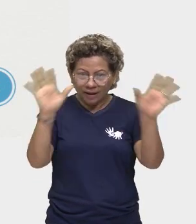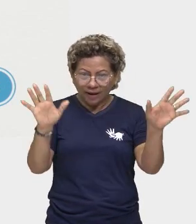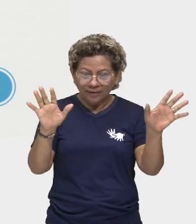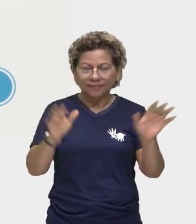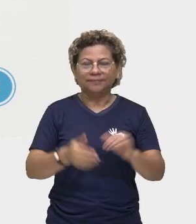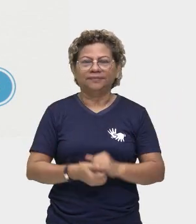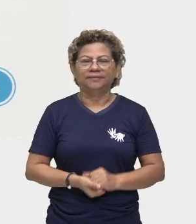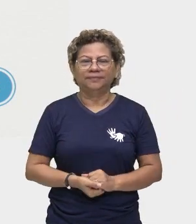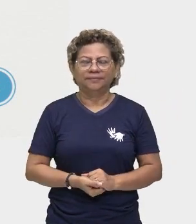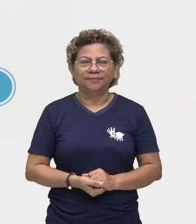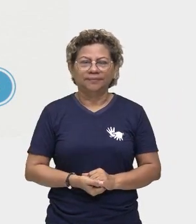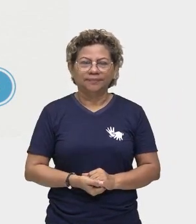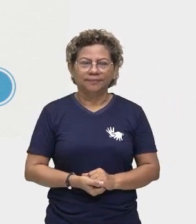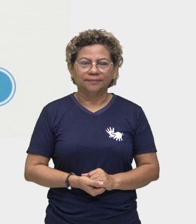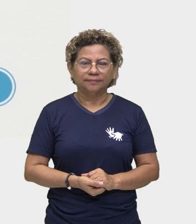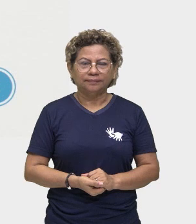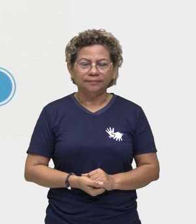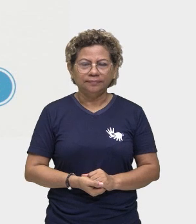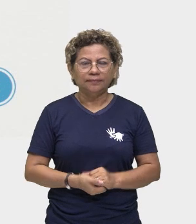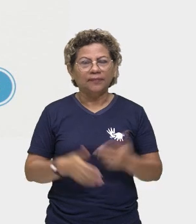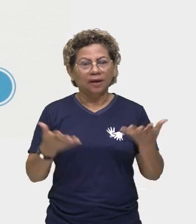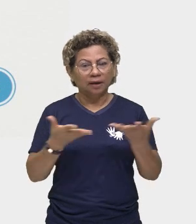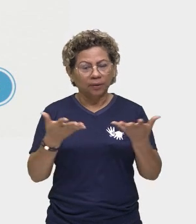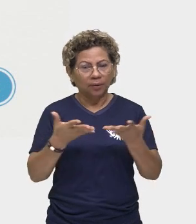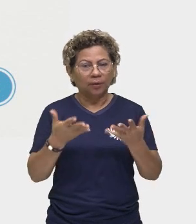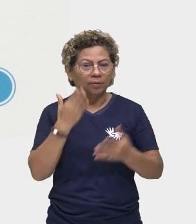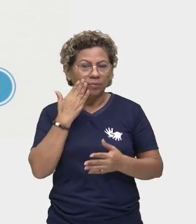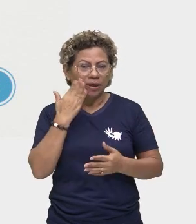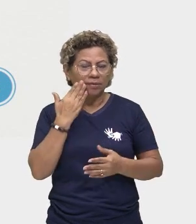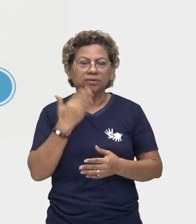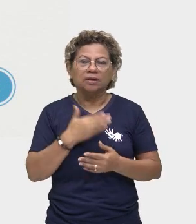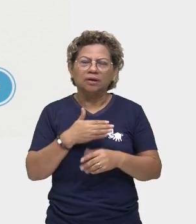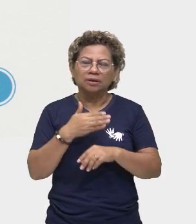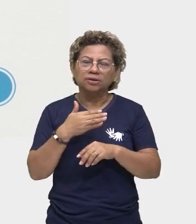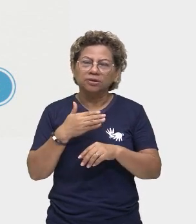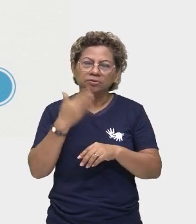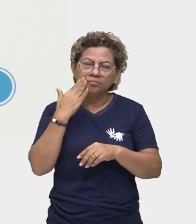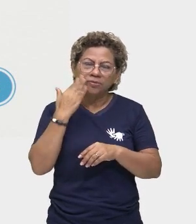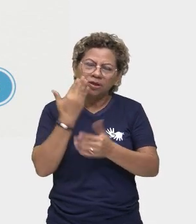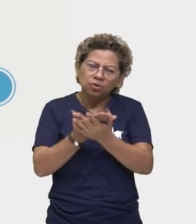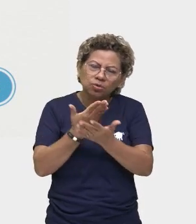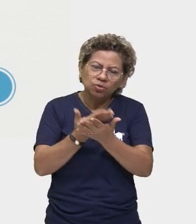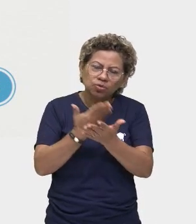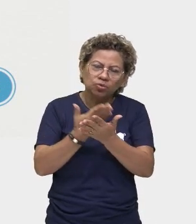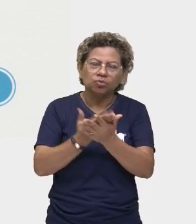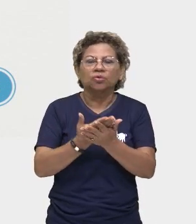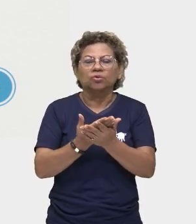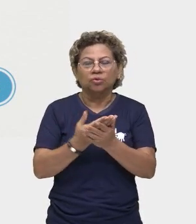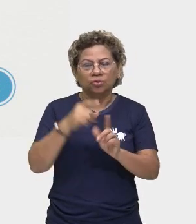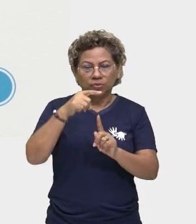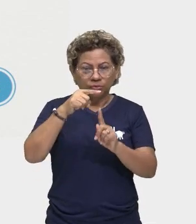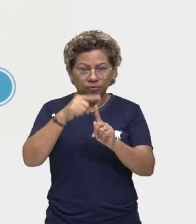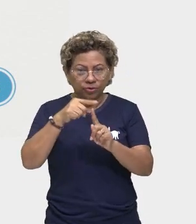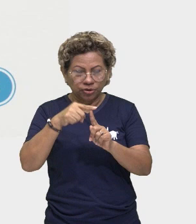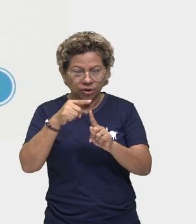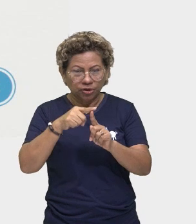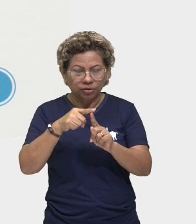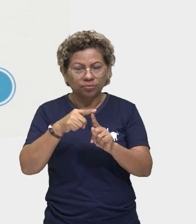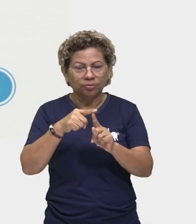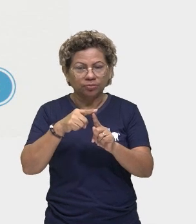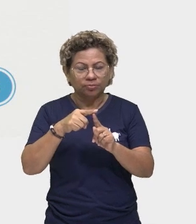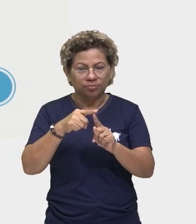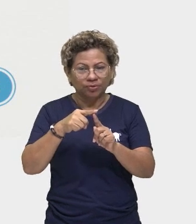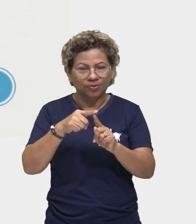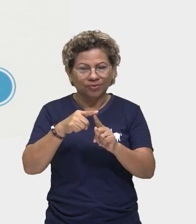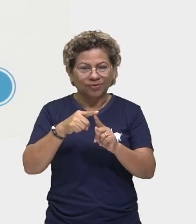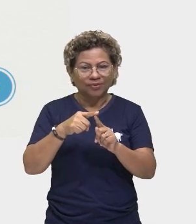bem. Agora que nós vimos, né, os tipos, né, de polígonos e como eles podem ser classificados, né,